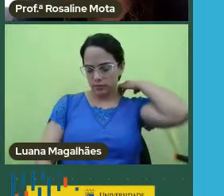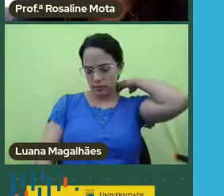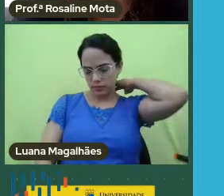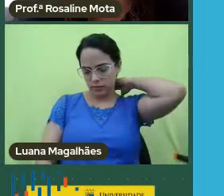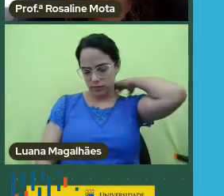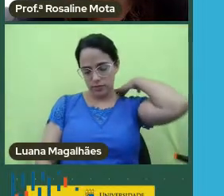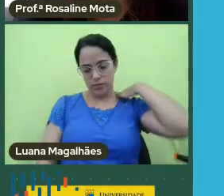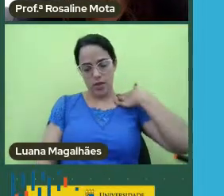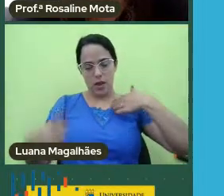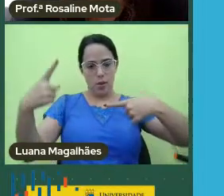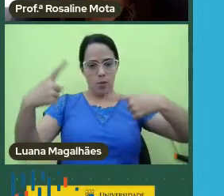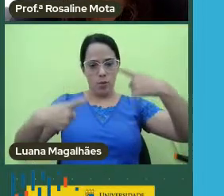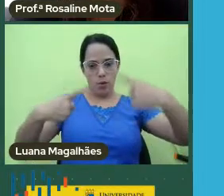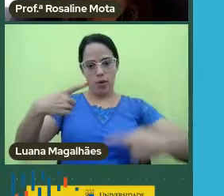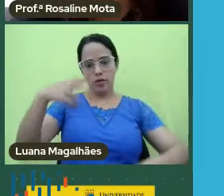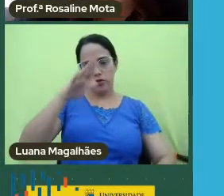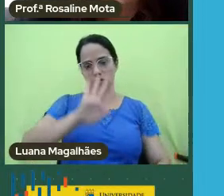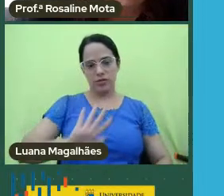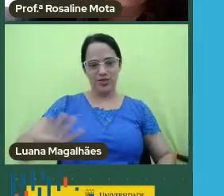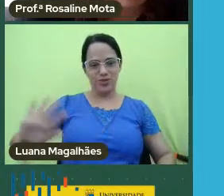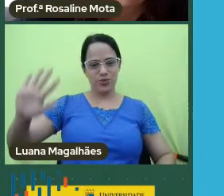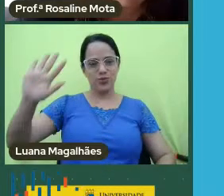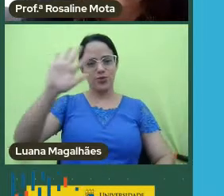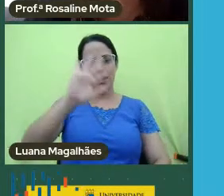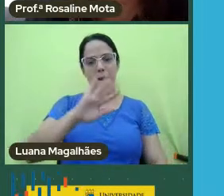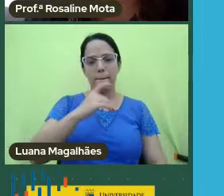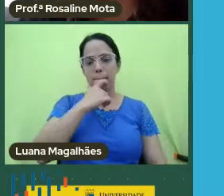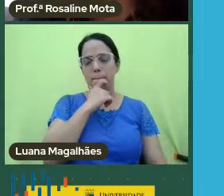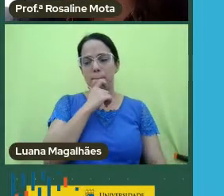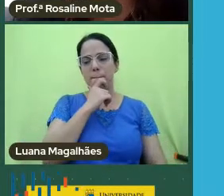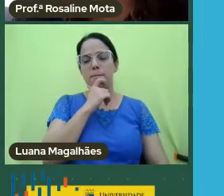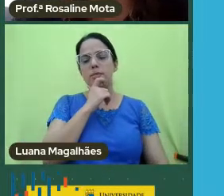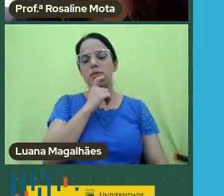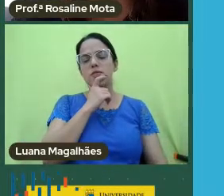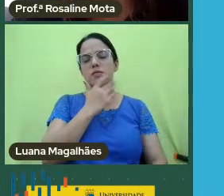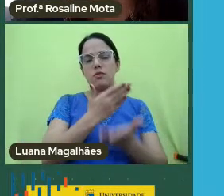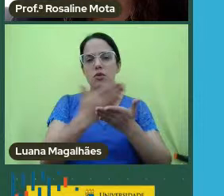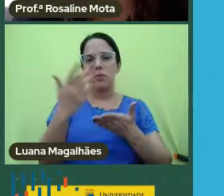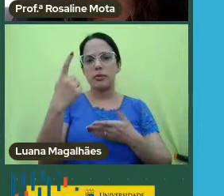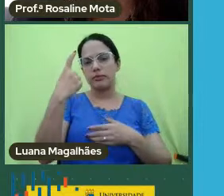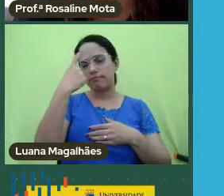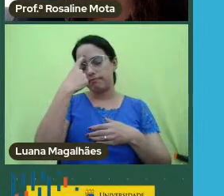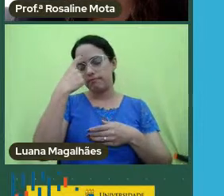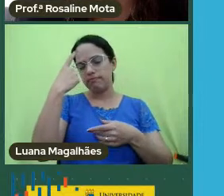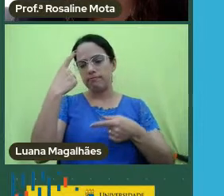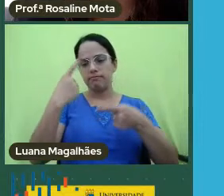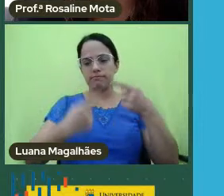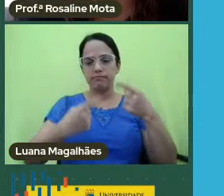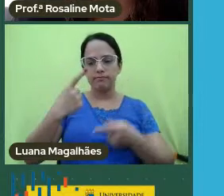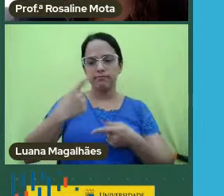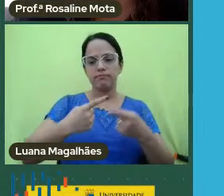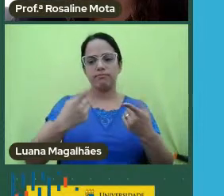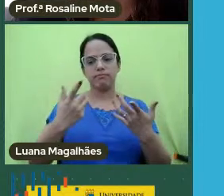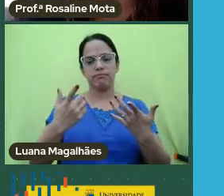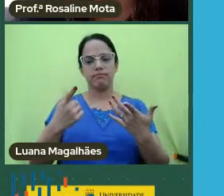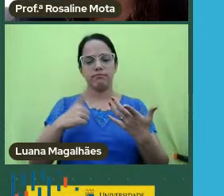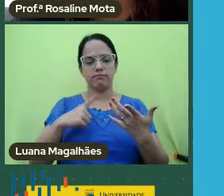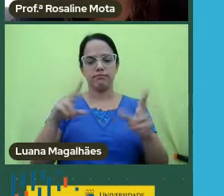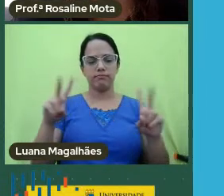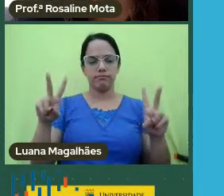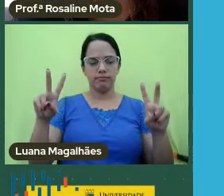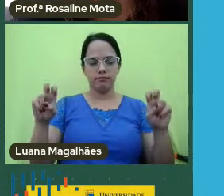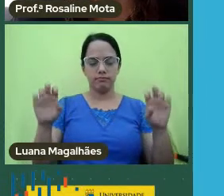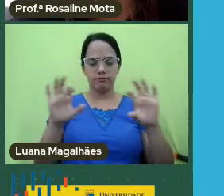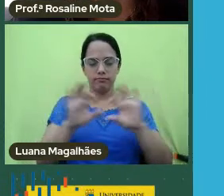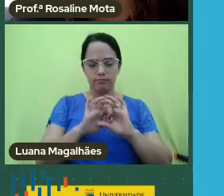Na política nacional, e aí as questões que envolvem os hospitais, elas